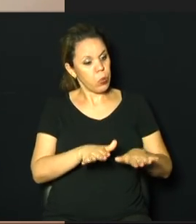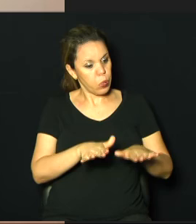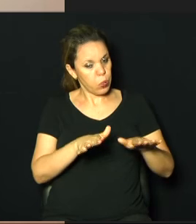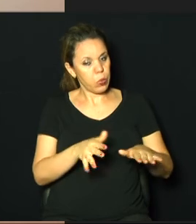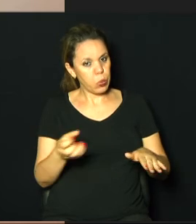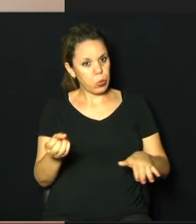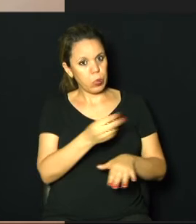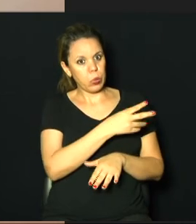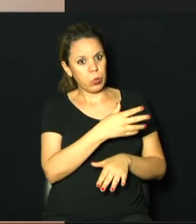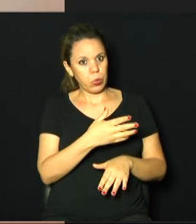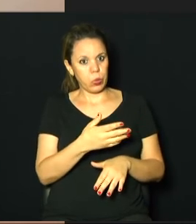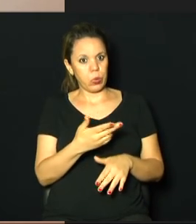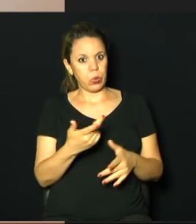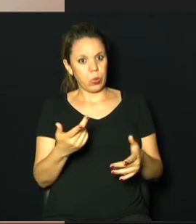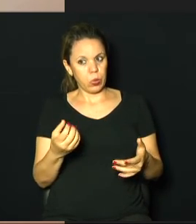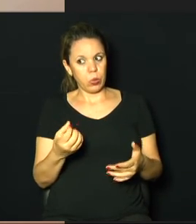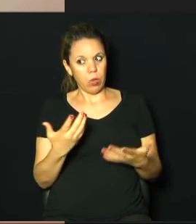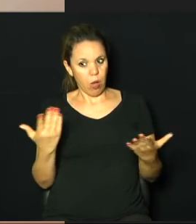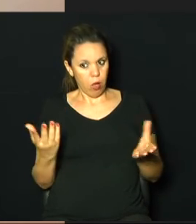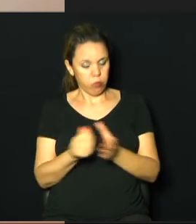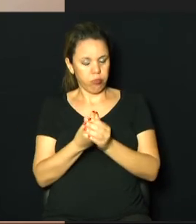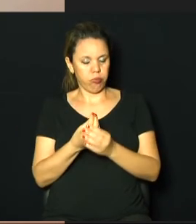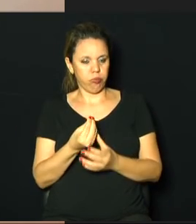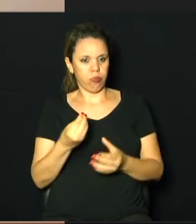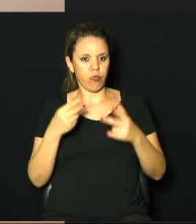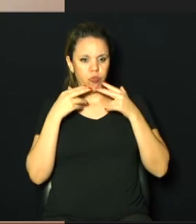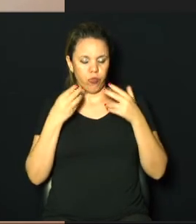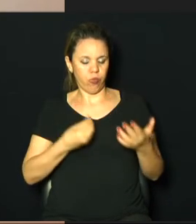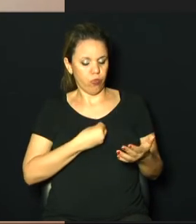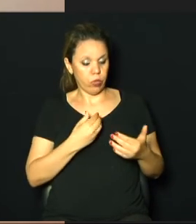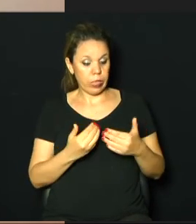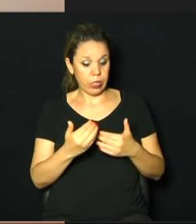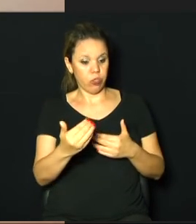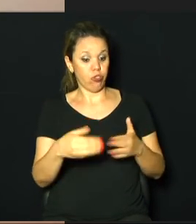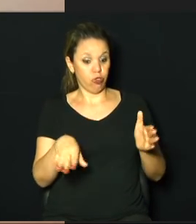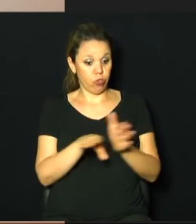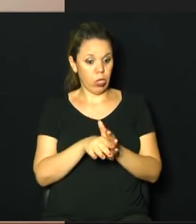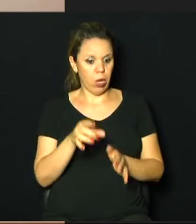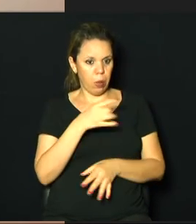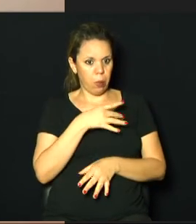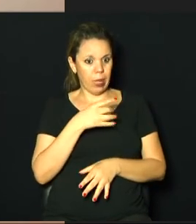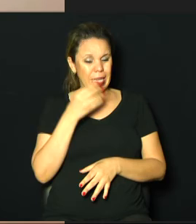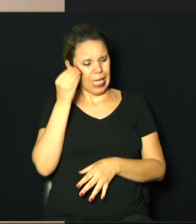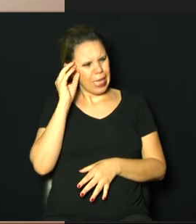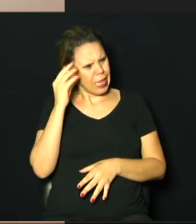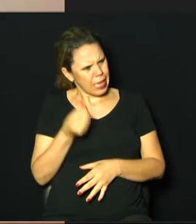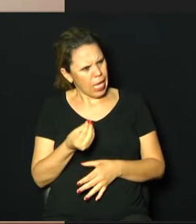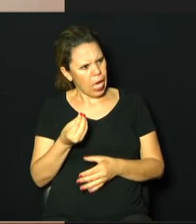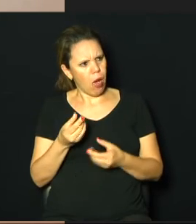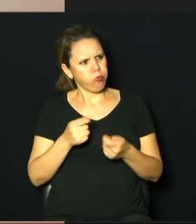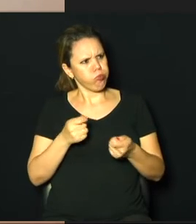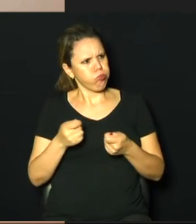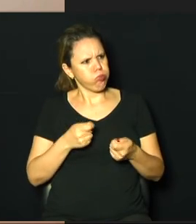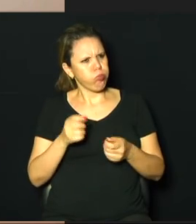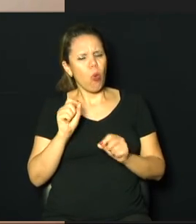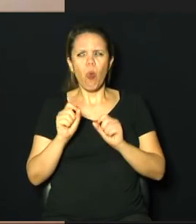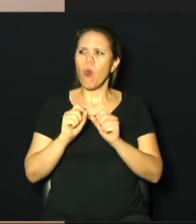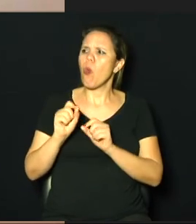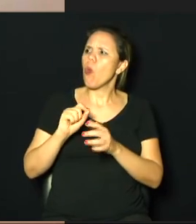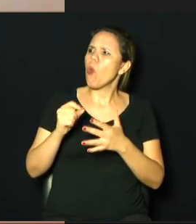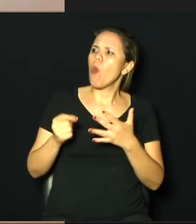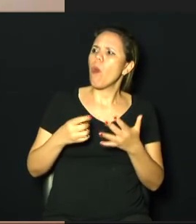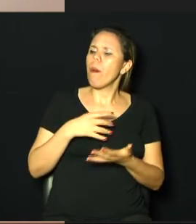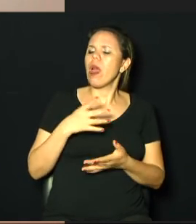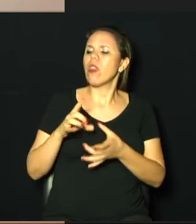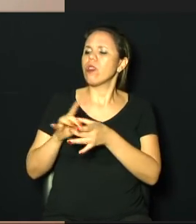esse novo como um novo, né? E quando vir o medo, tentar entender do que eu estou com medo de deixar